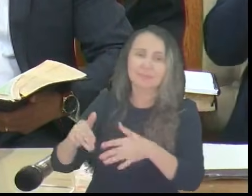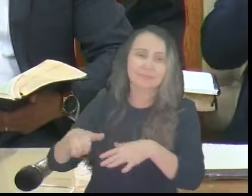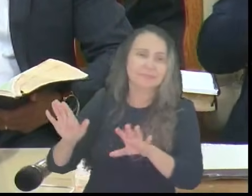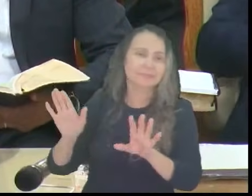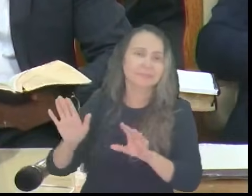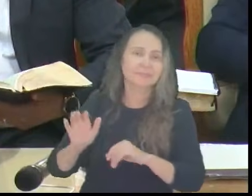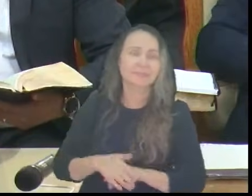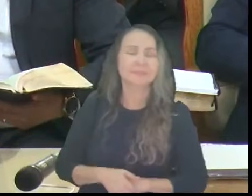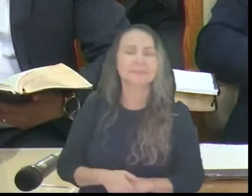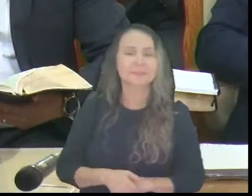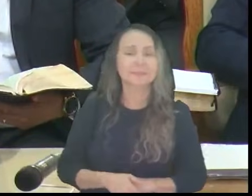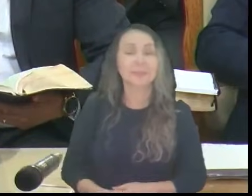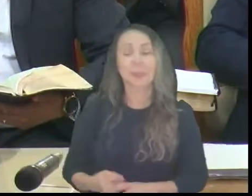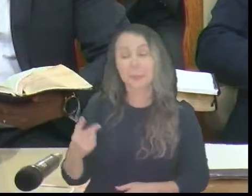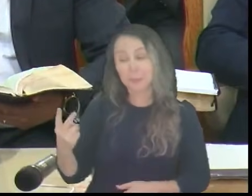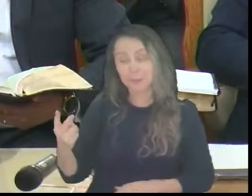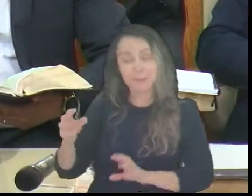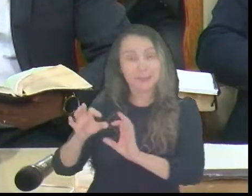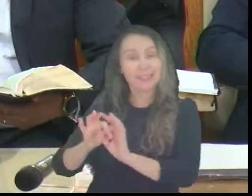Solto eles,